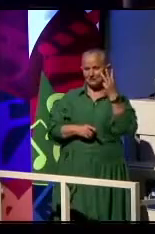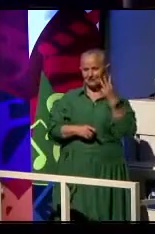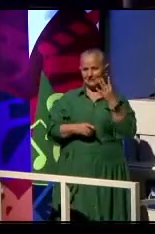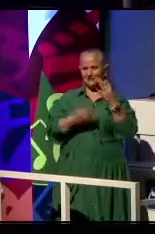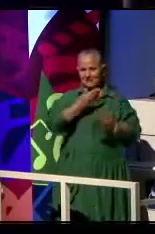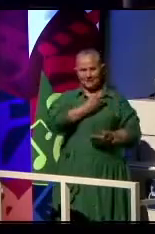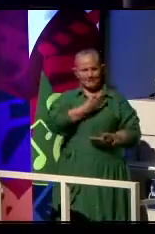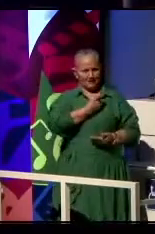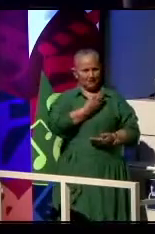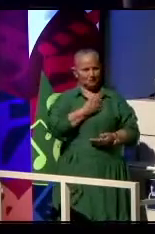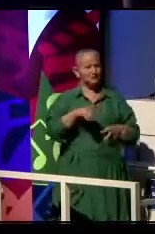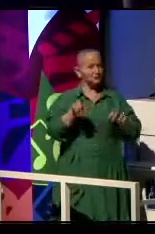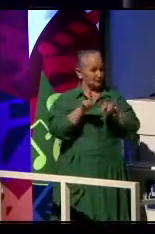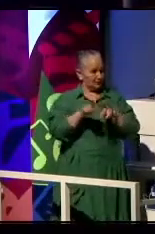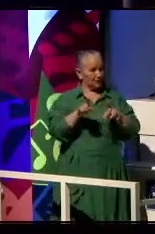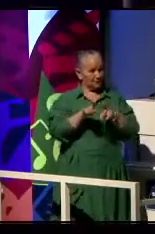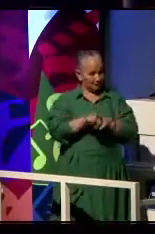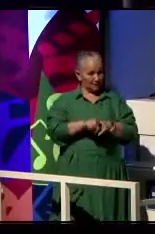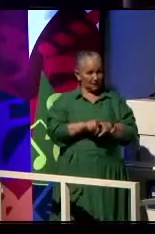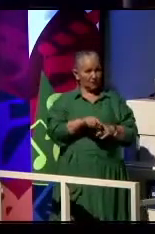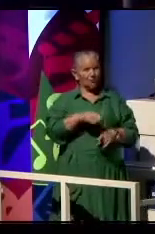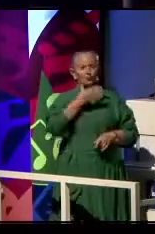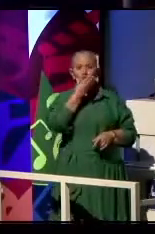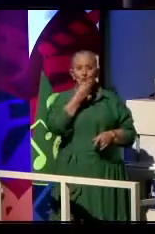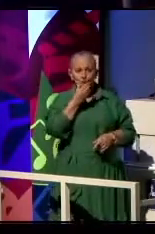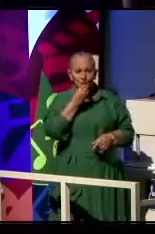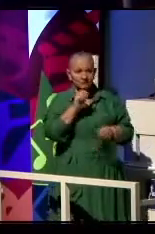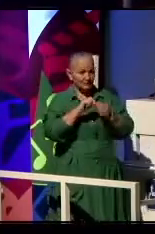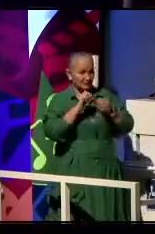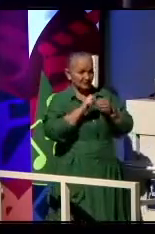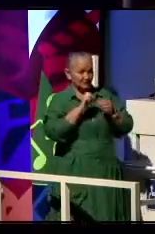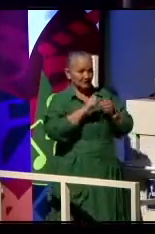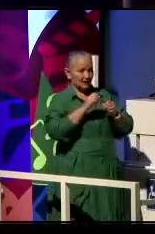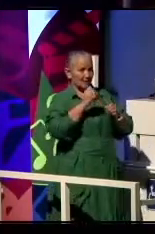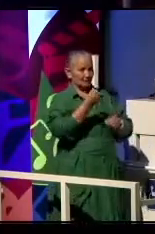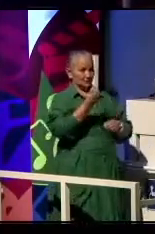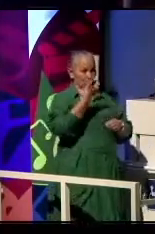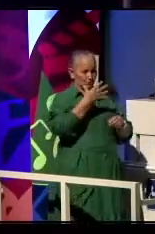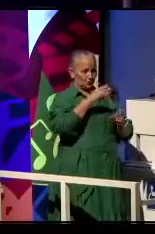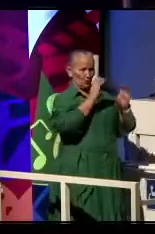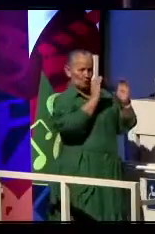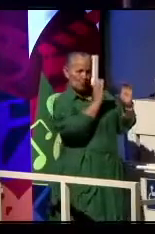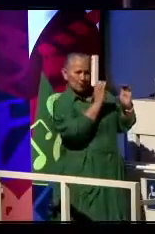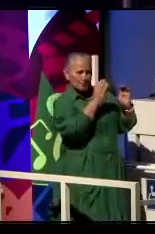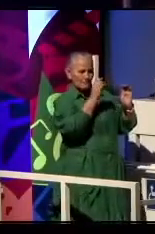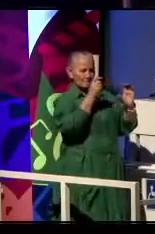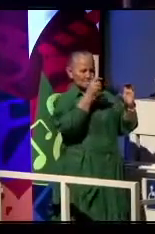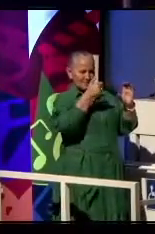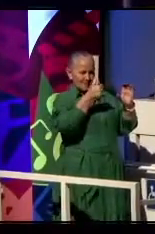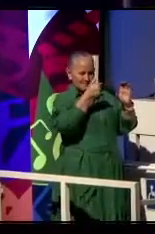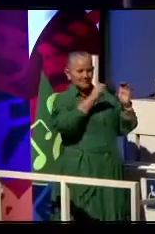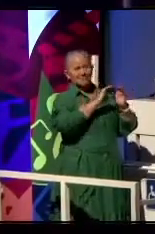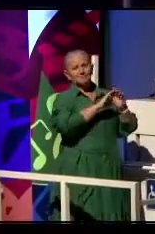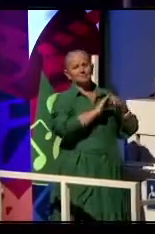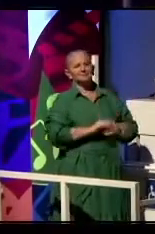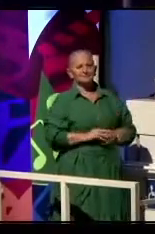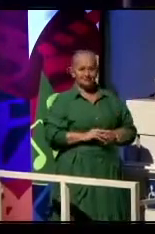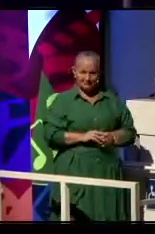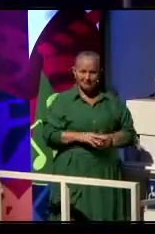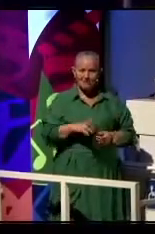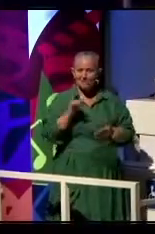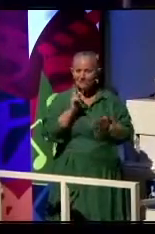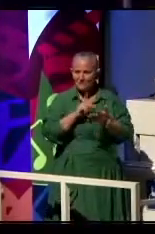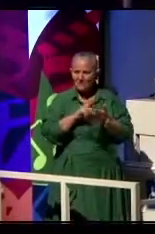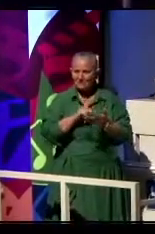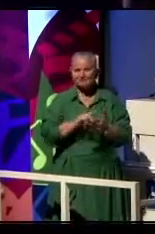os fotógrafos e o Nivaldo Duarte, que foi o técnico da gravação. E aí algumas páginas, né, então, como eu comentei